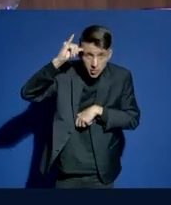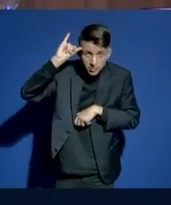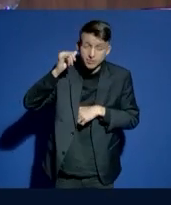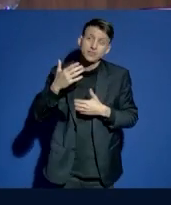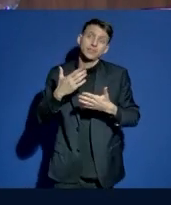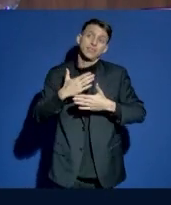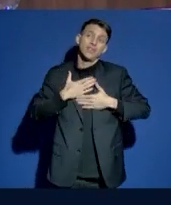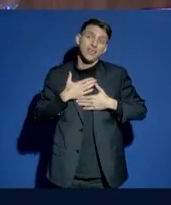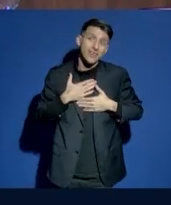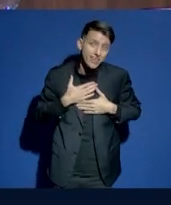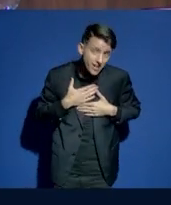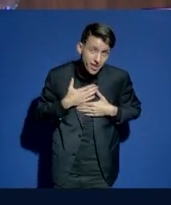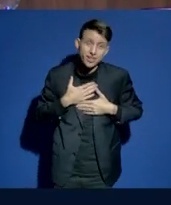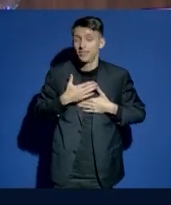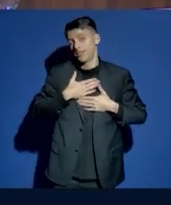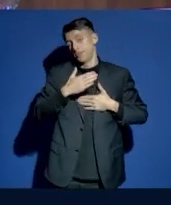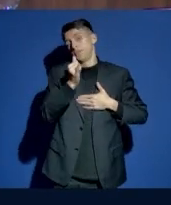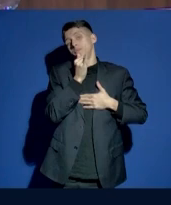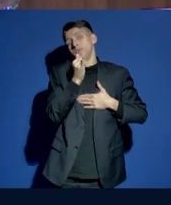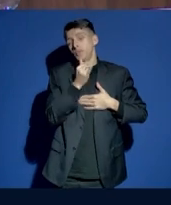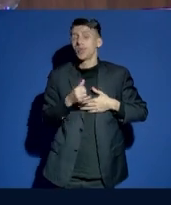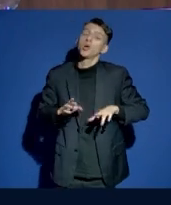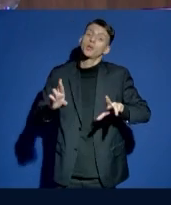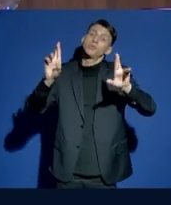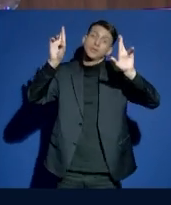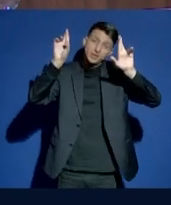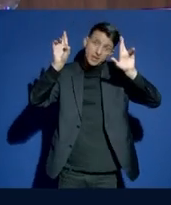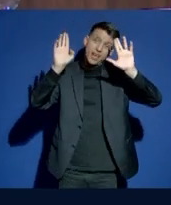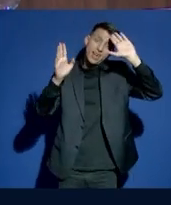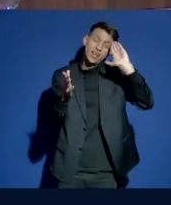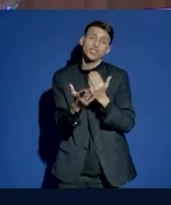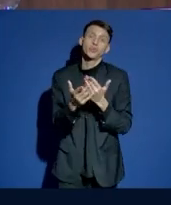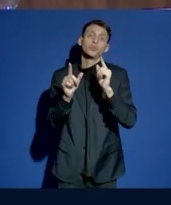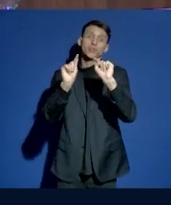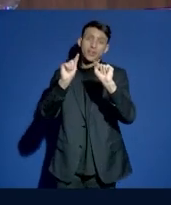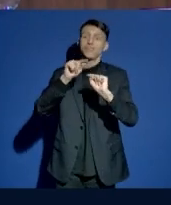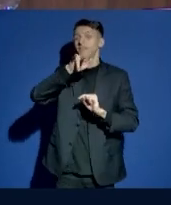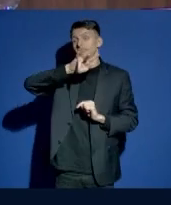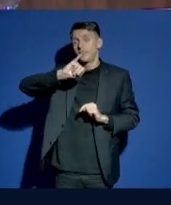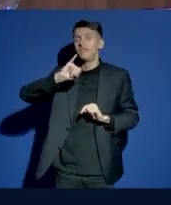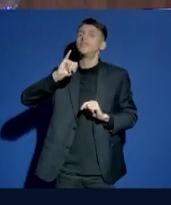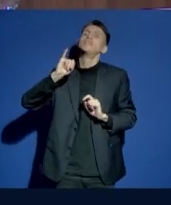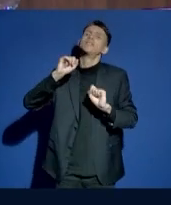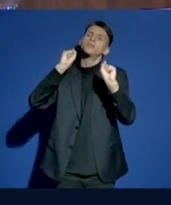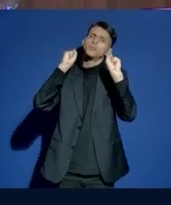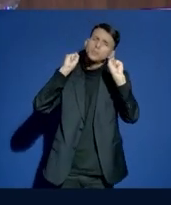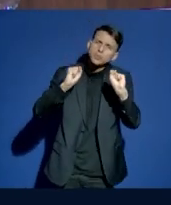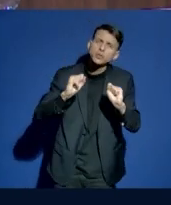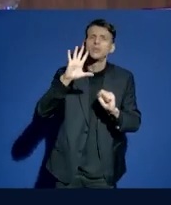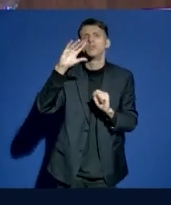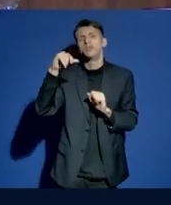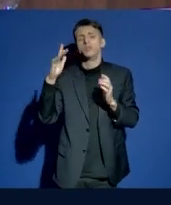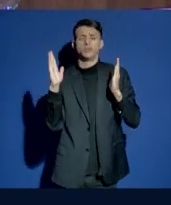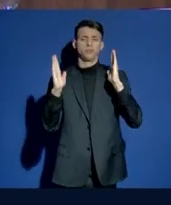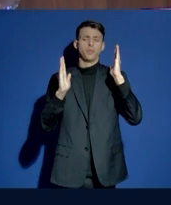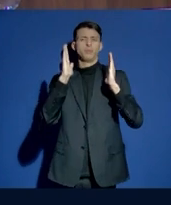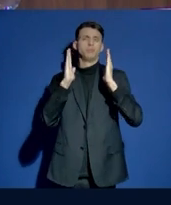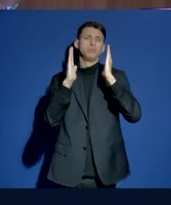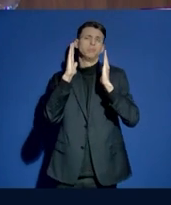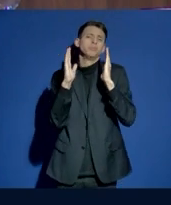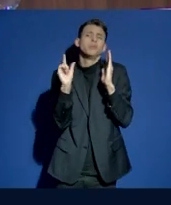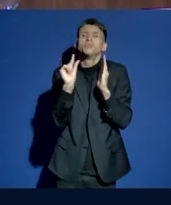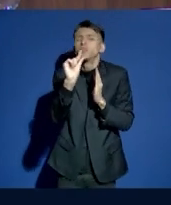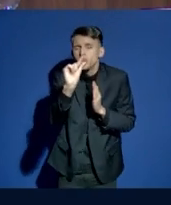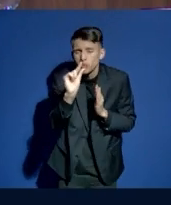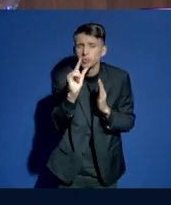eu sou bastante, bastante otimista e positivo com a China. Pode ter essa questão de curtíssimo prazo que